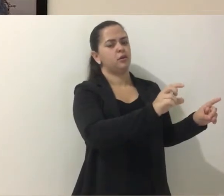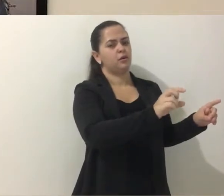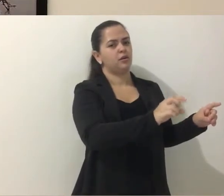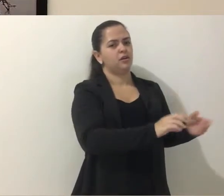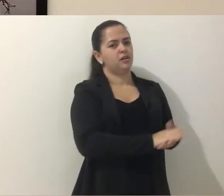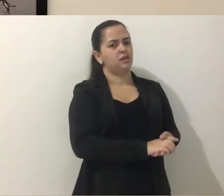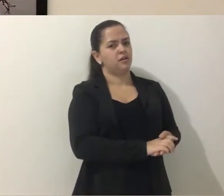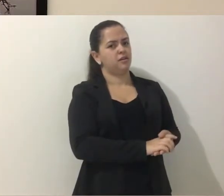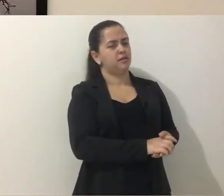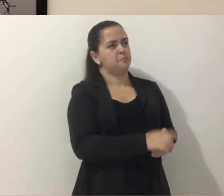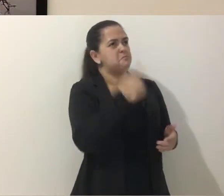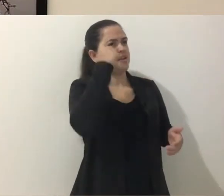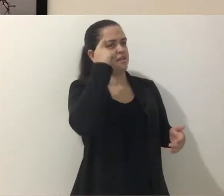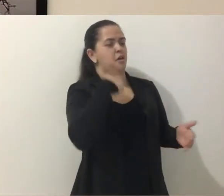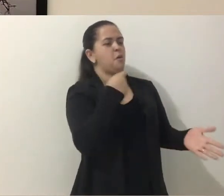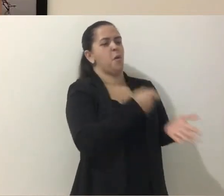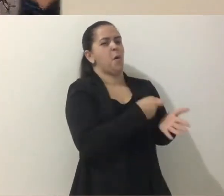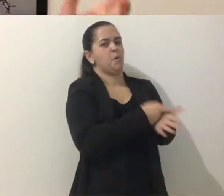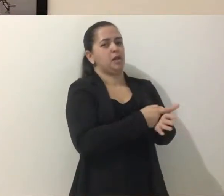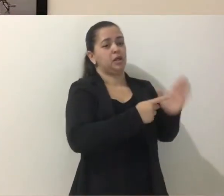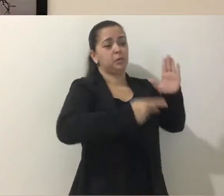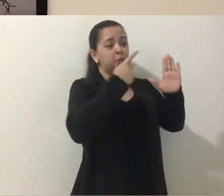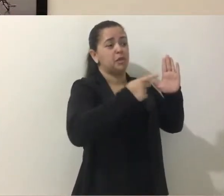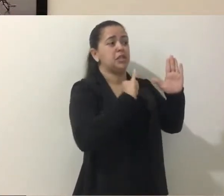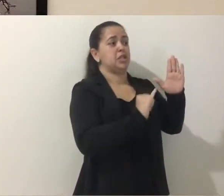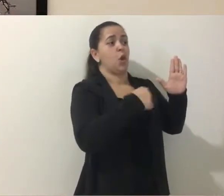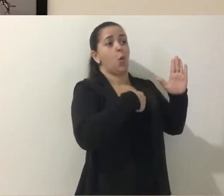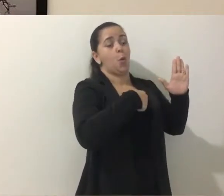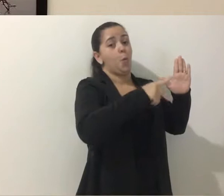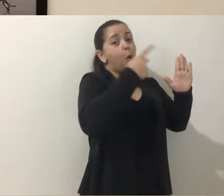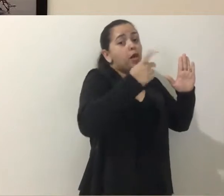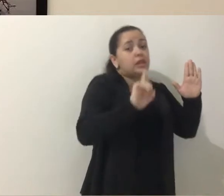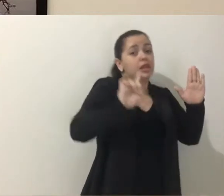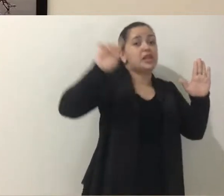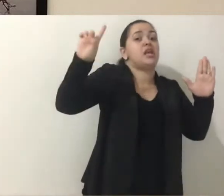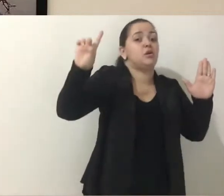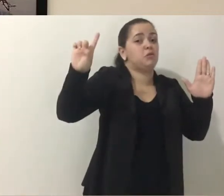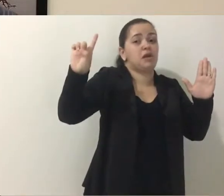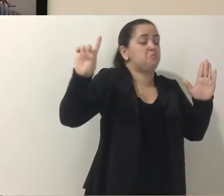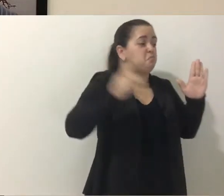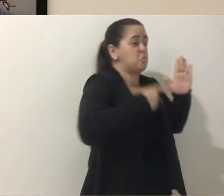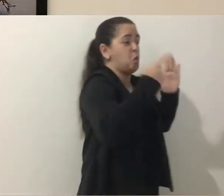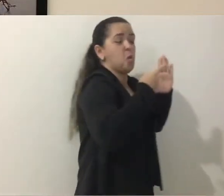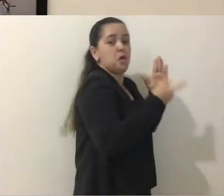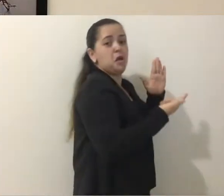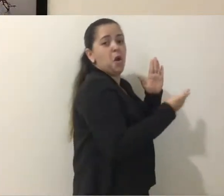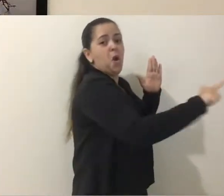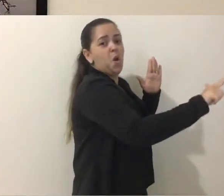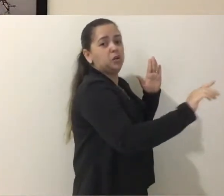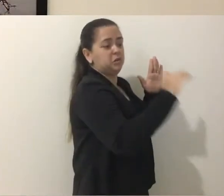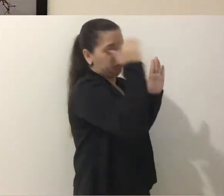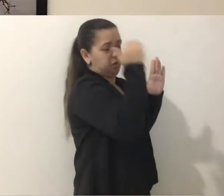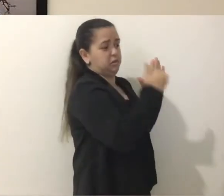sou obrigado a cumprir o que eu disse se eu jurei por Deus, mas se eu fiz um juramento que não tem obrigação de cumprir, eles estavam